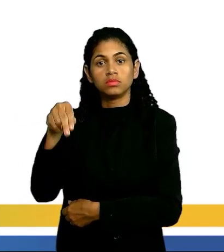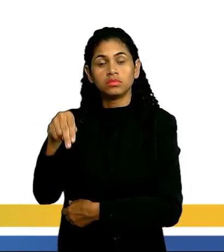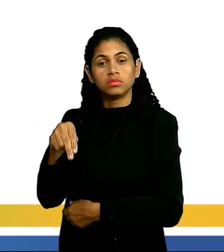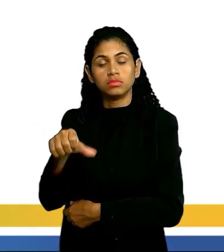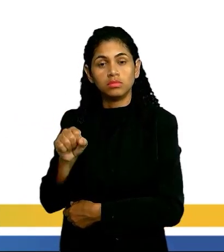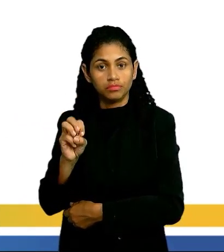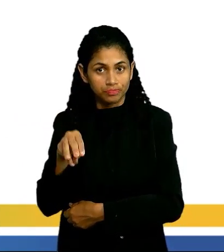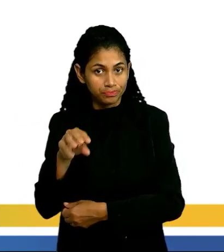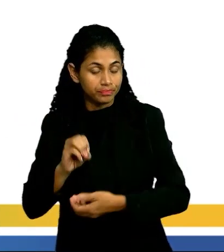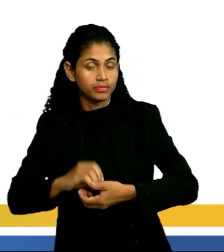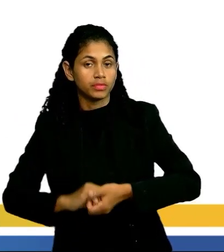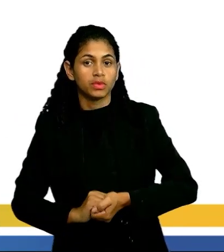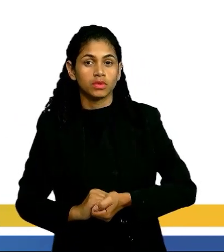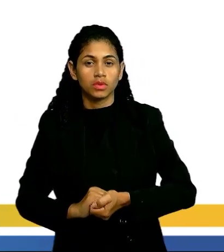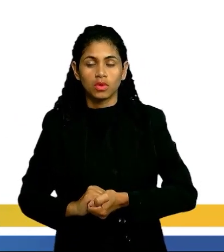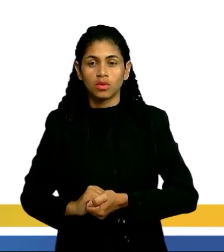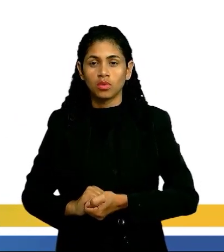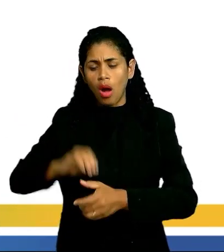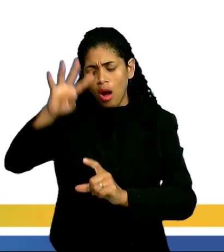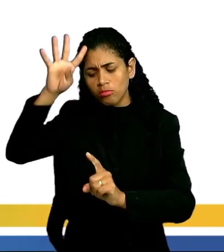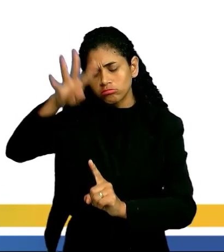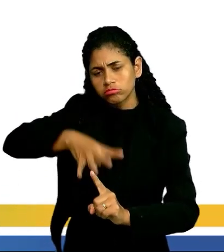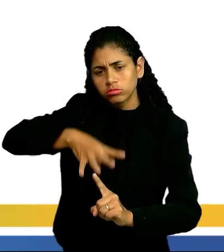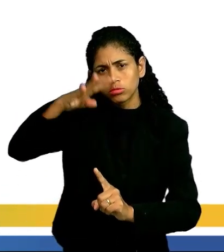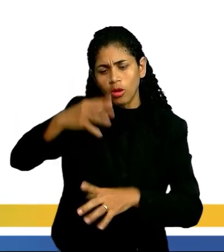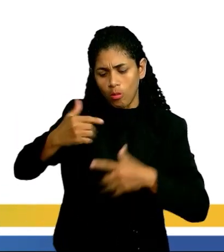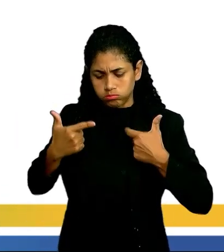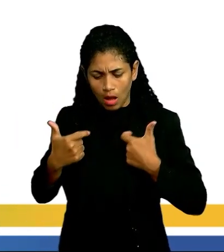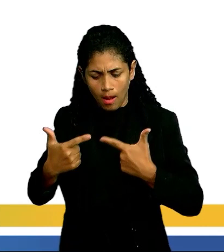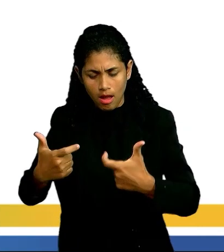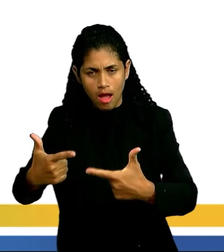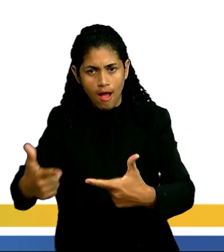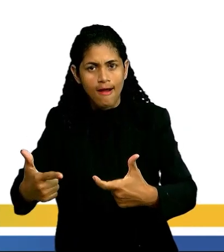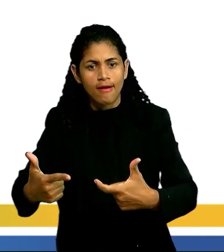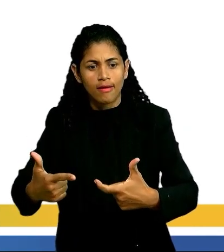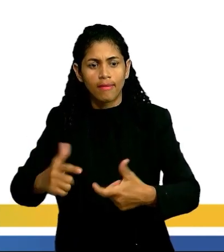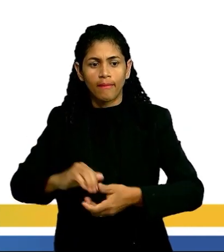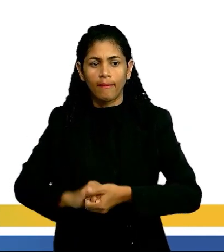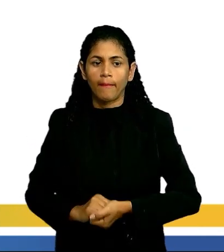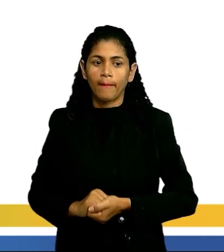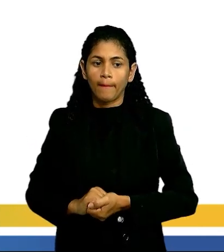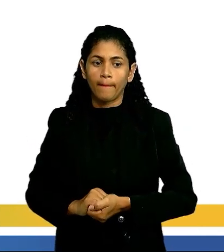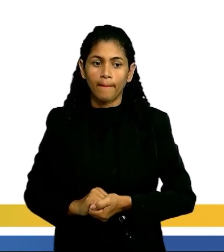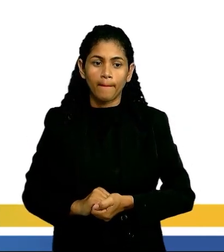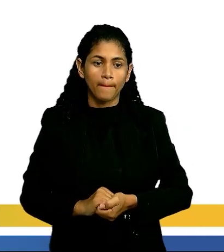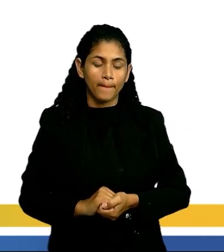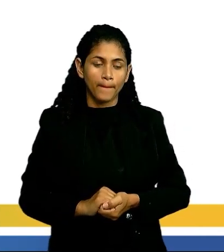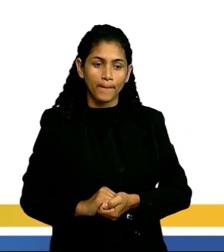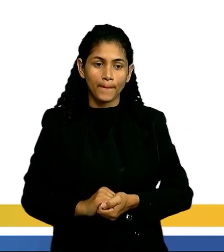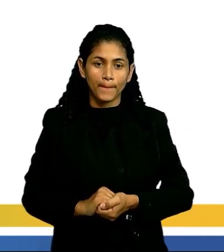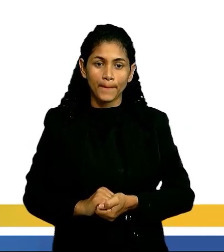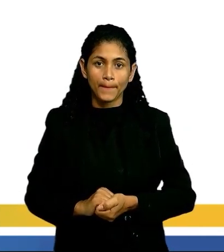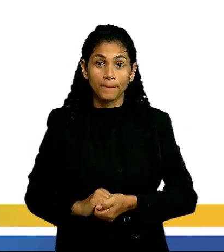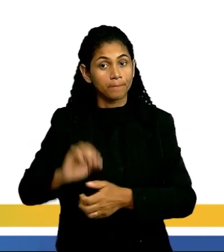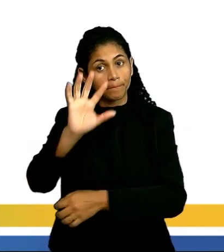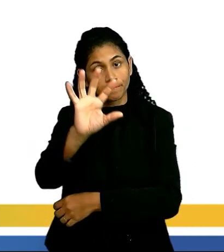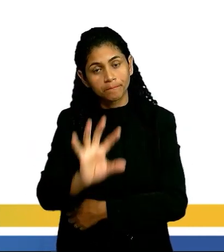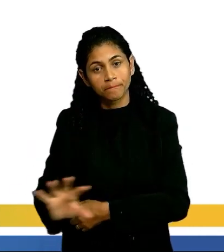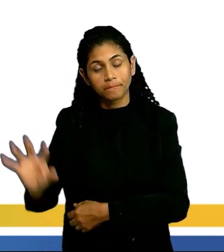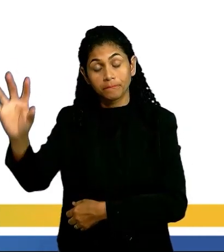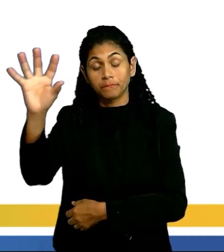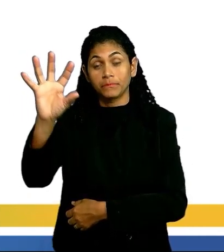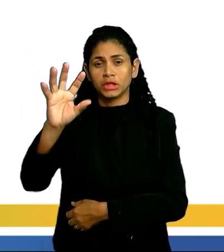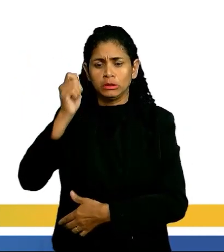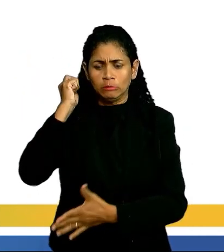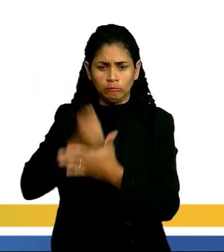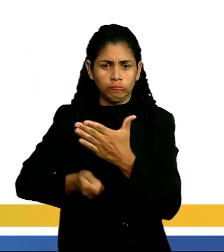da raça superior, que no caso do nazismo é a eugenia, né, a raça ariana, um nacionalismo